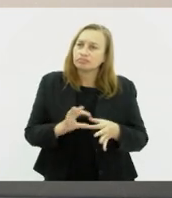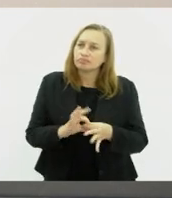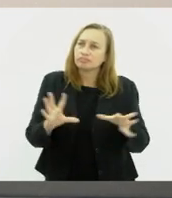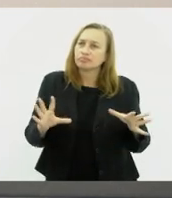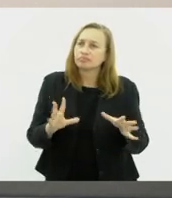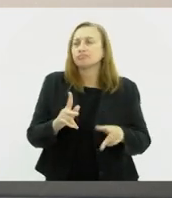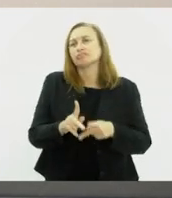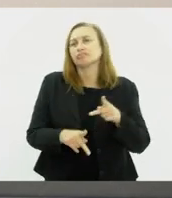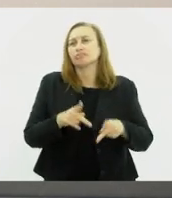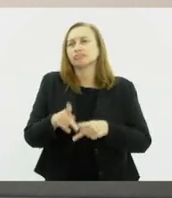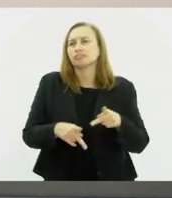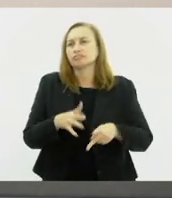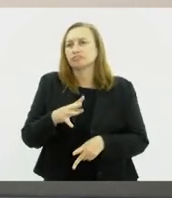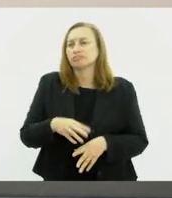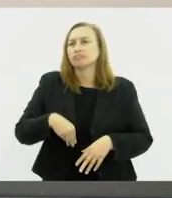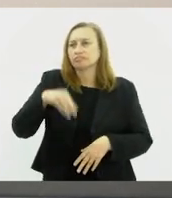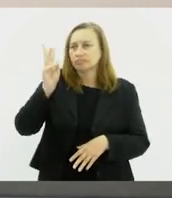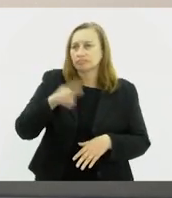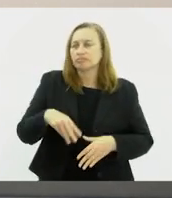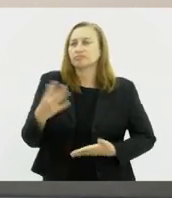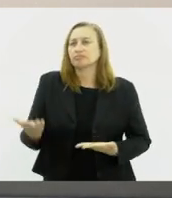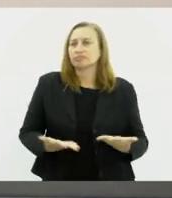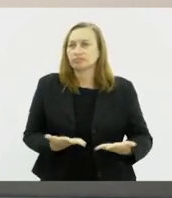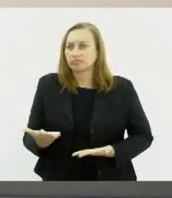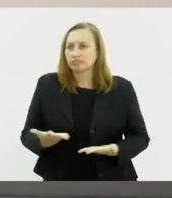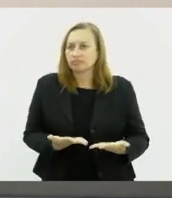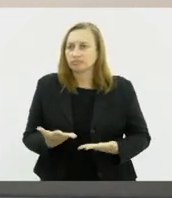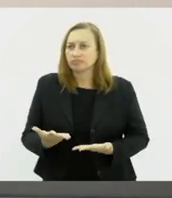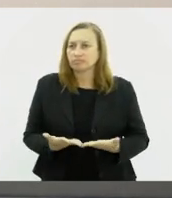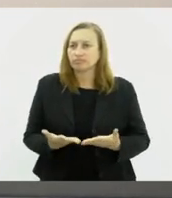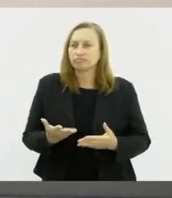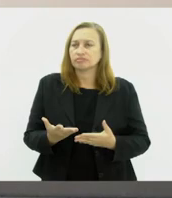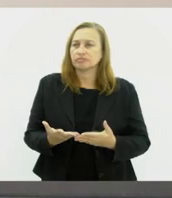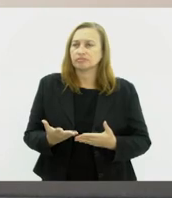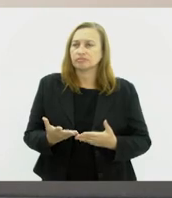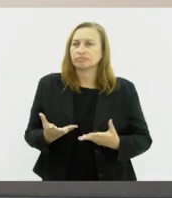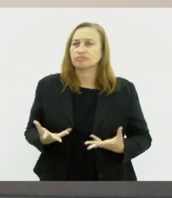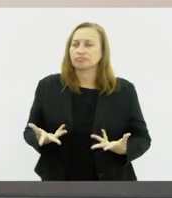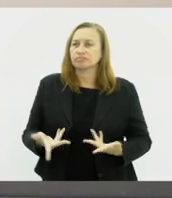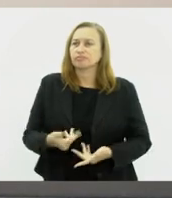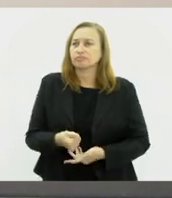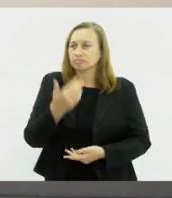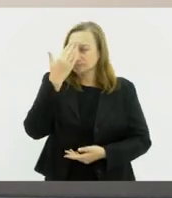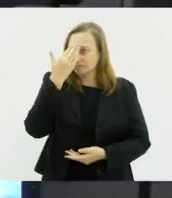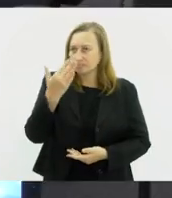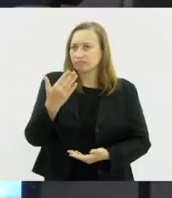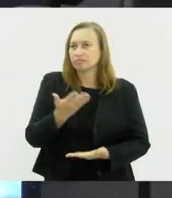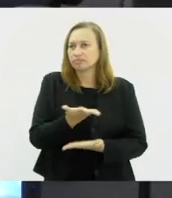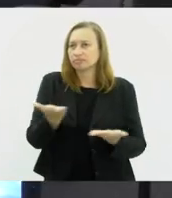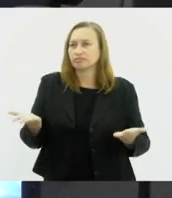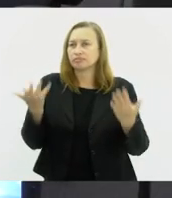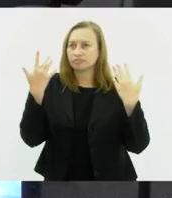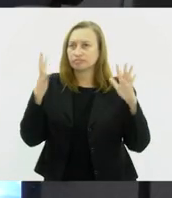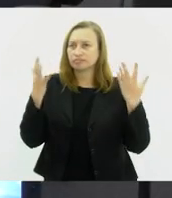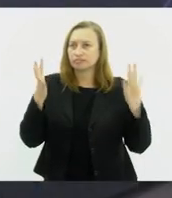ao povo né que é para quem a gente presta esse serviço né de policiamento Tá ok agradeço a